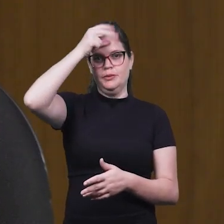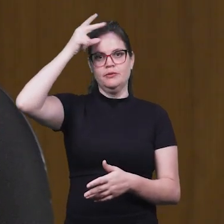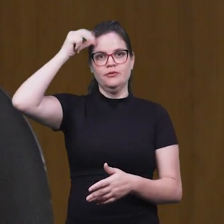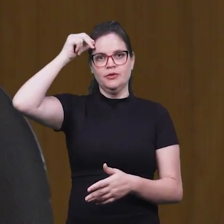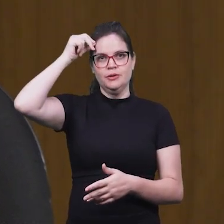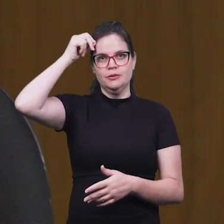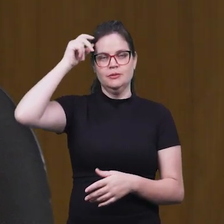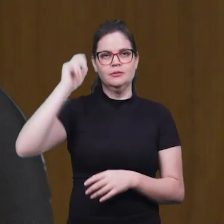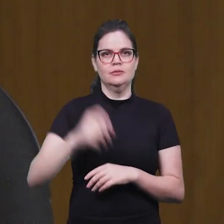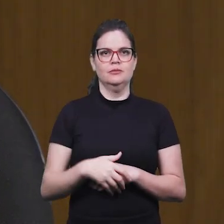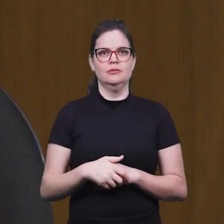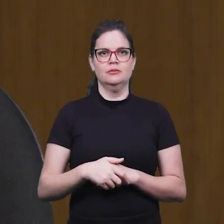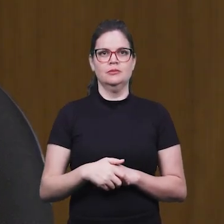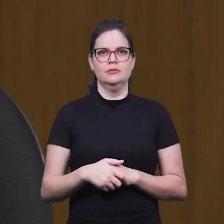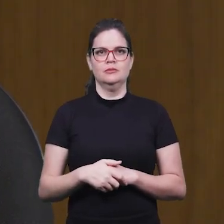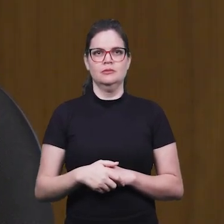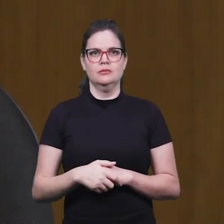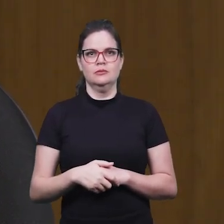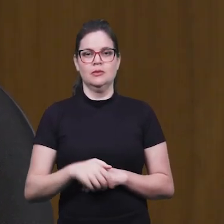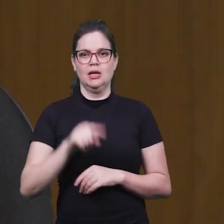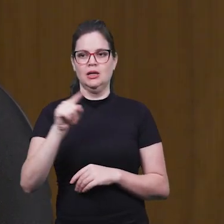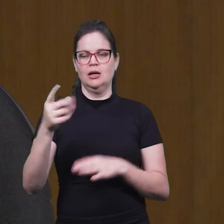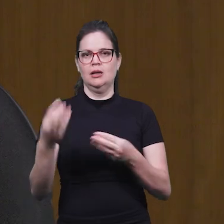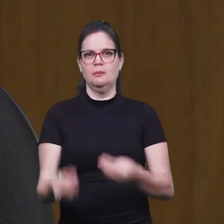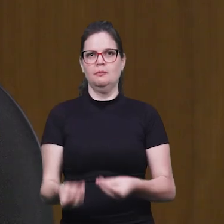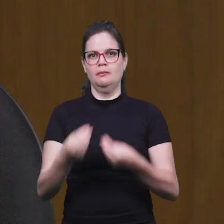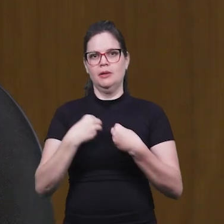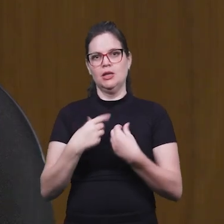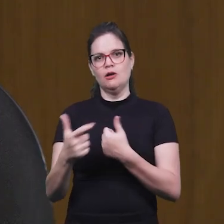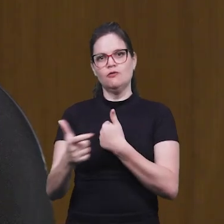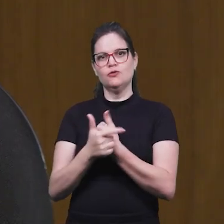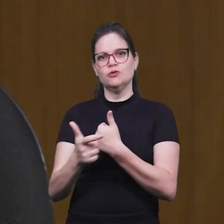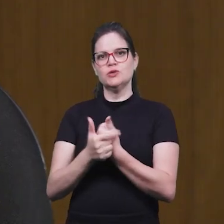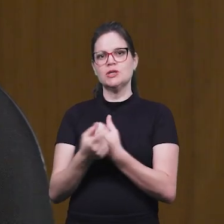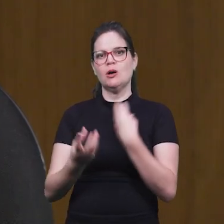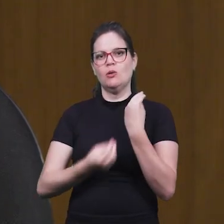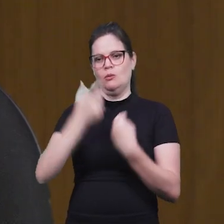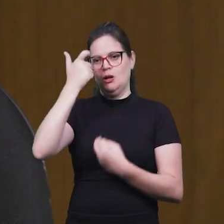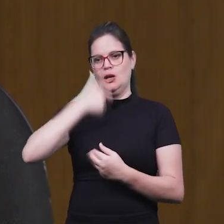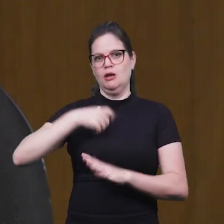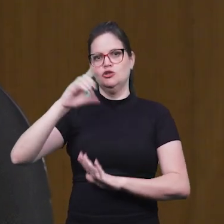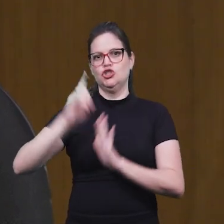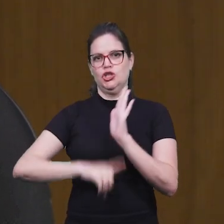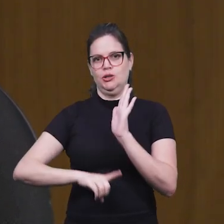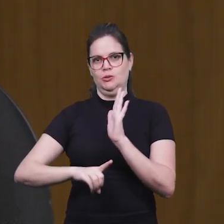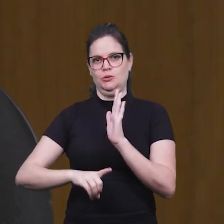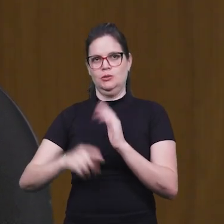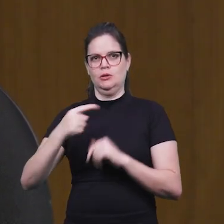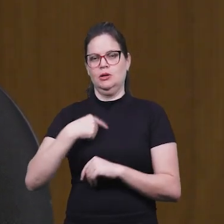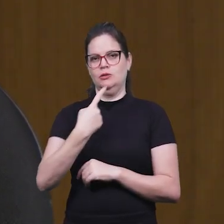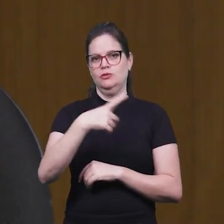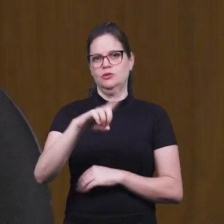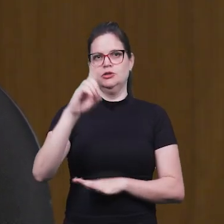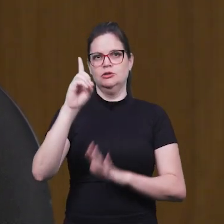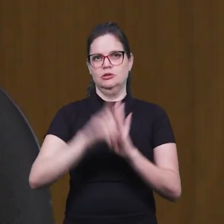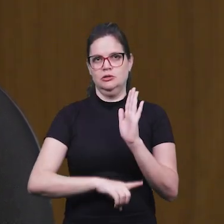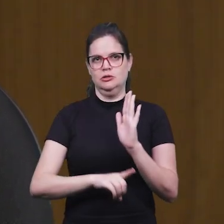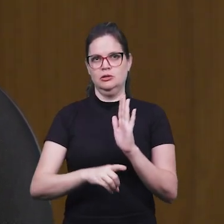me deu uma função como diretora. Aí eu fui ser diretora. Peguei o